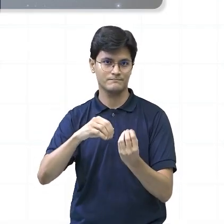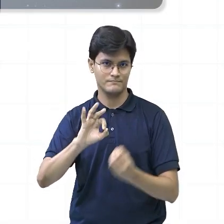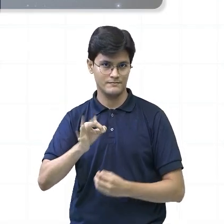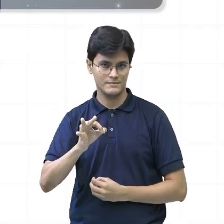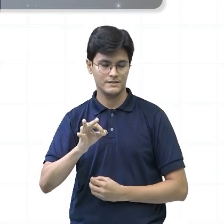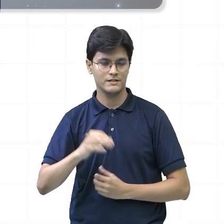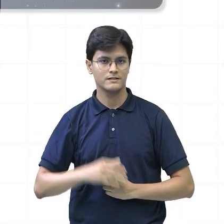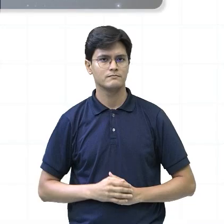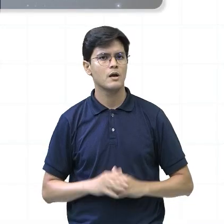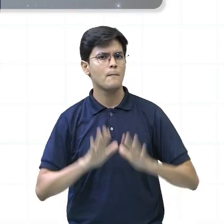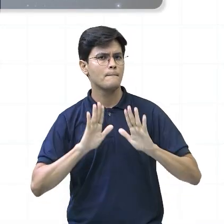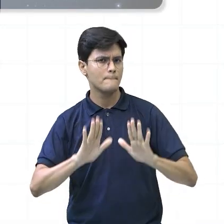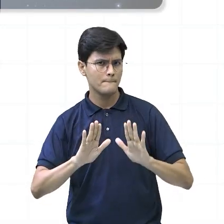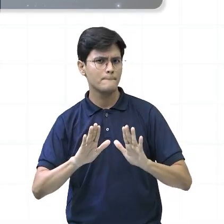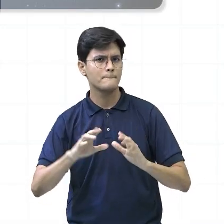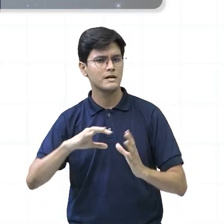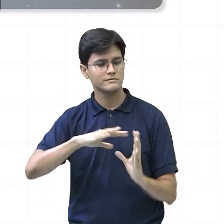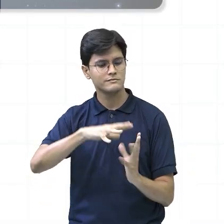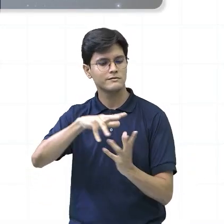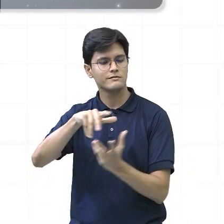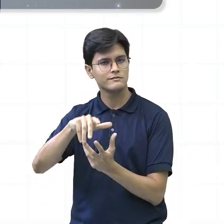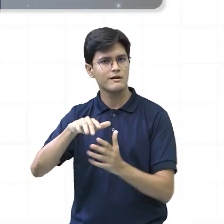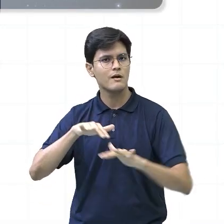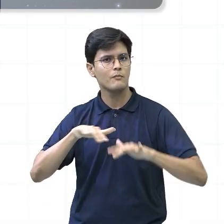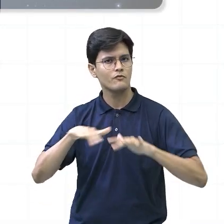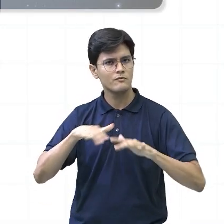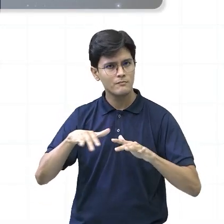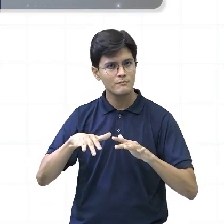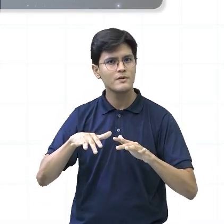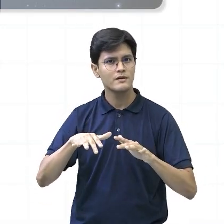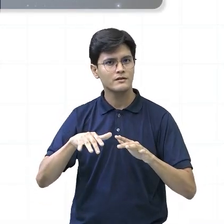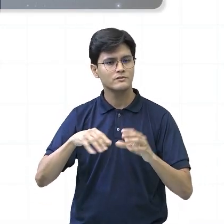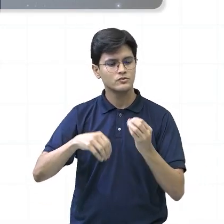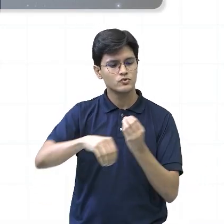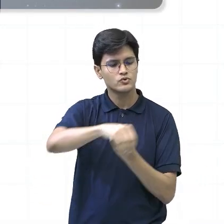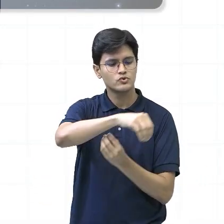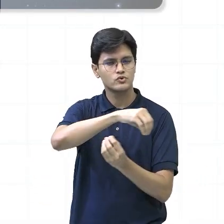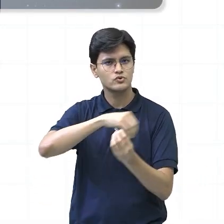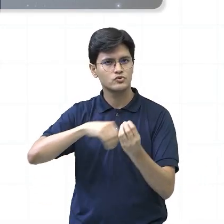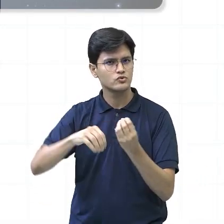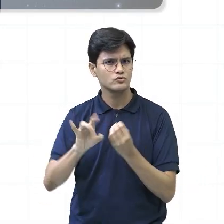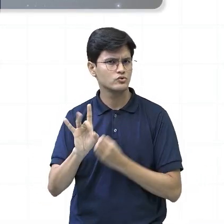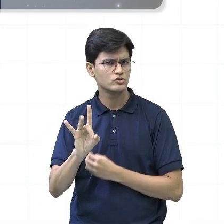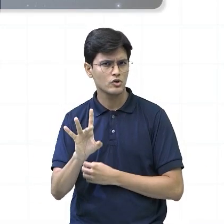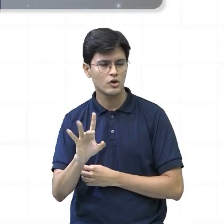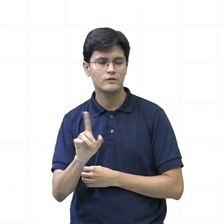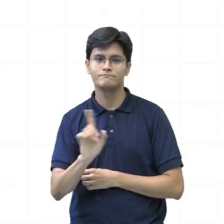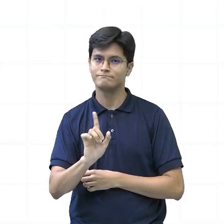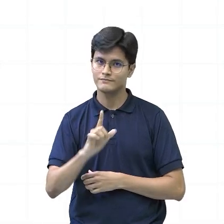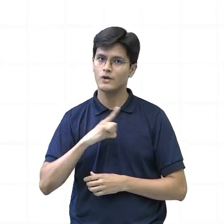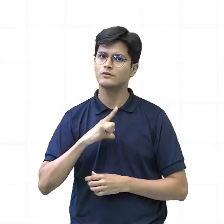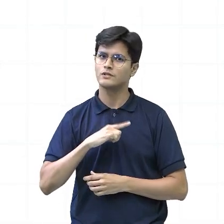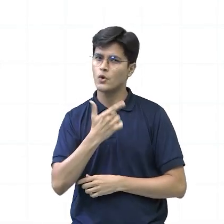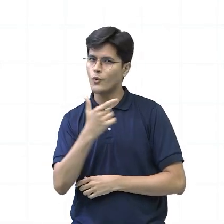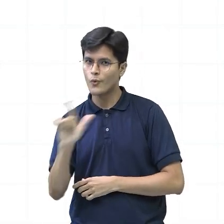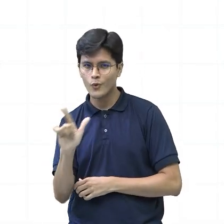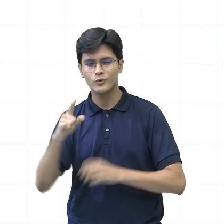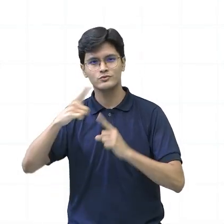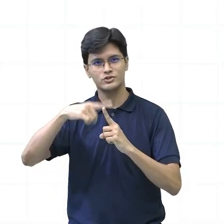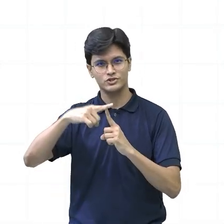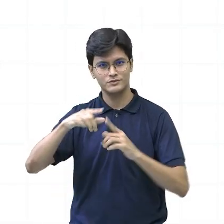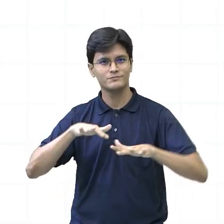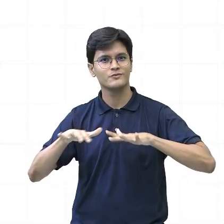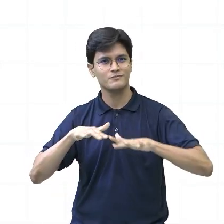ela não se movimenta somente ao redor do Sol, tá? A gente vai ver também que simultaneamente o